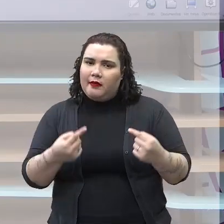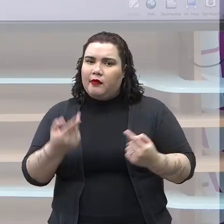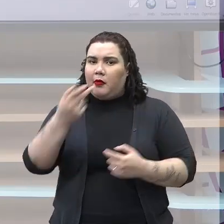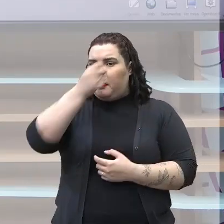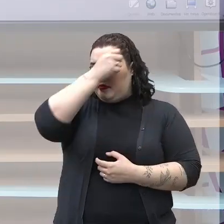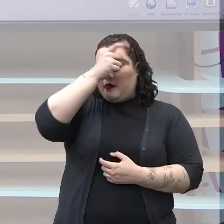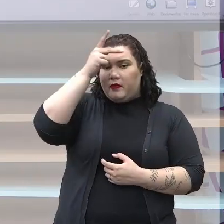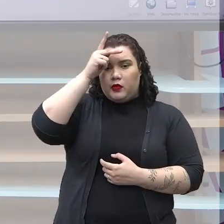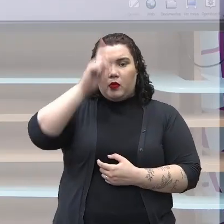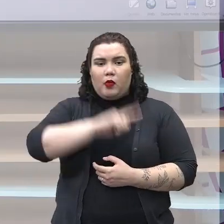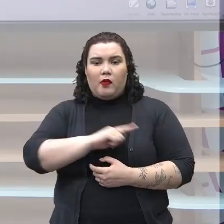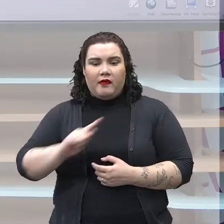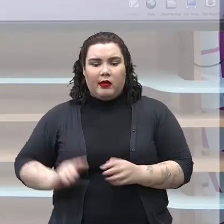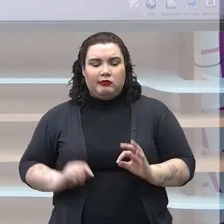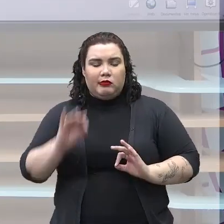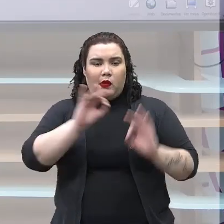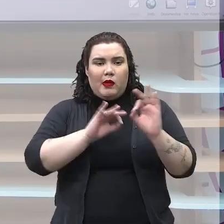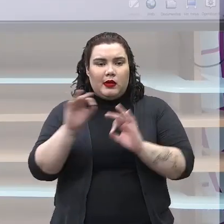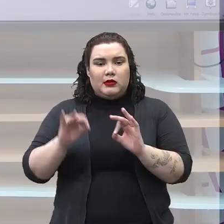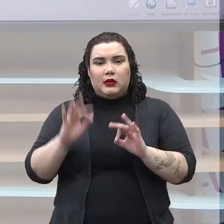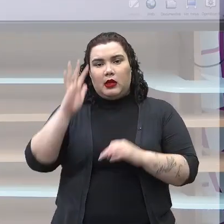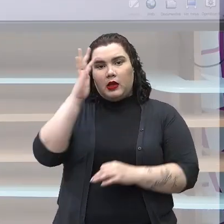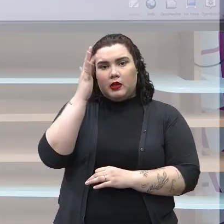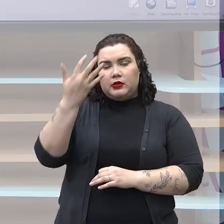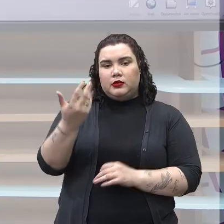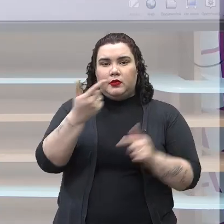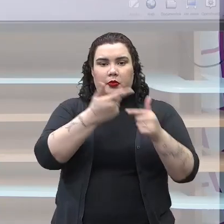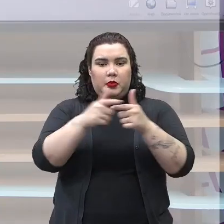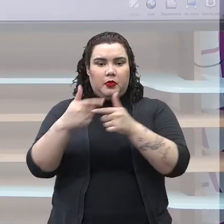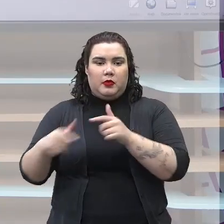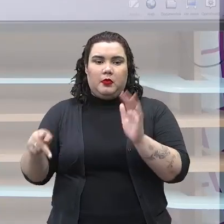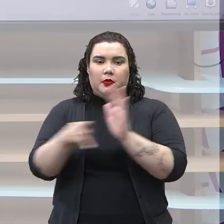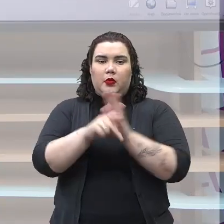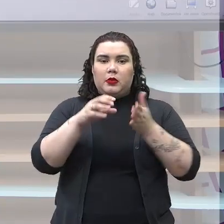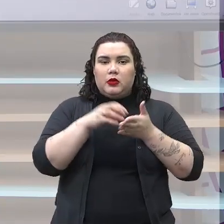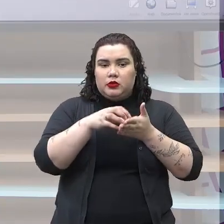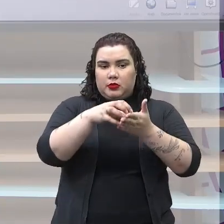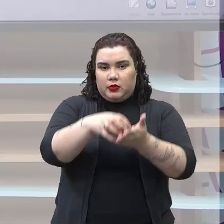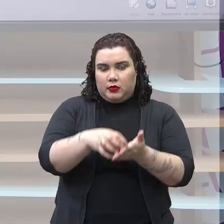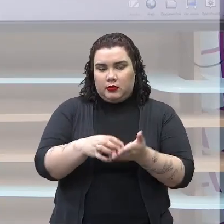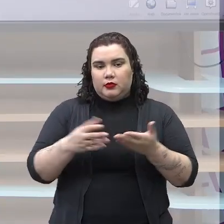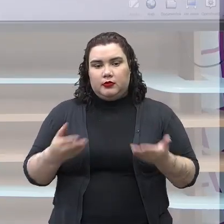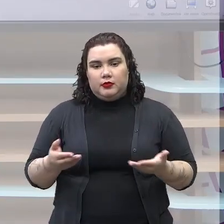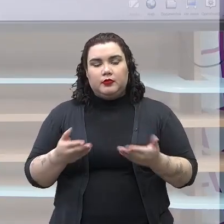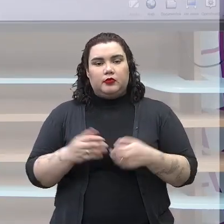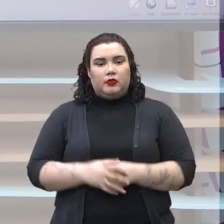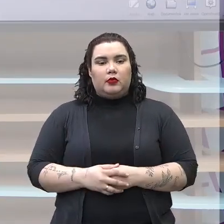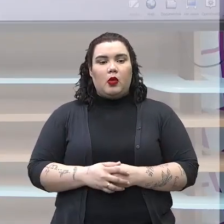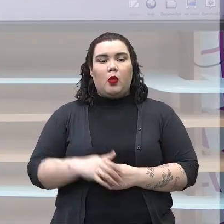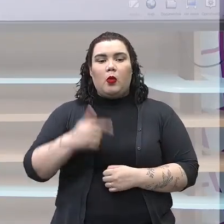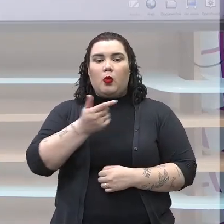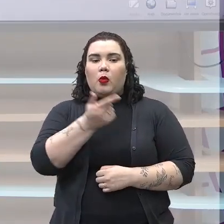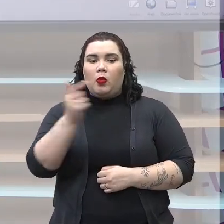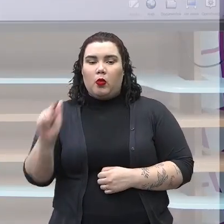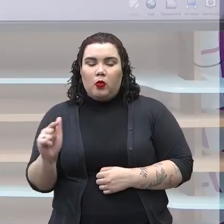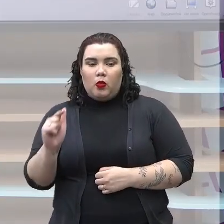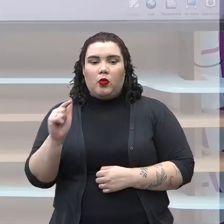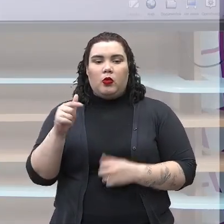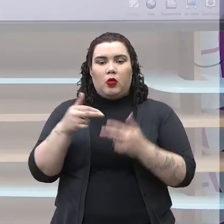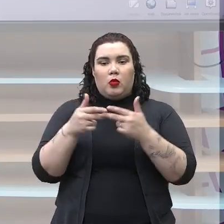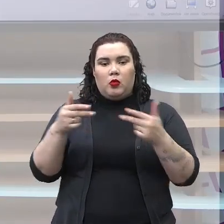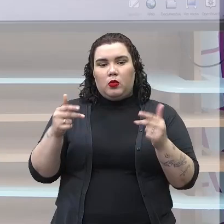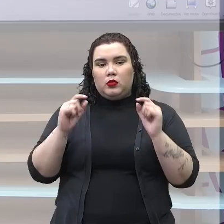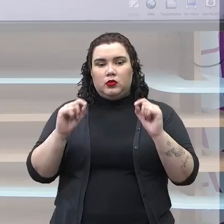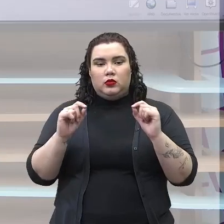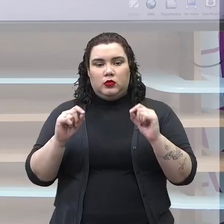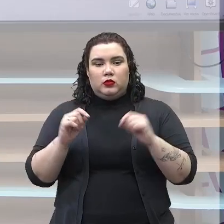para os governos de maneira geral, resolver essa questão da mobilidade urbana. Uma ou outra situação ali acaba ajudando